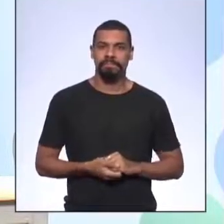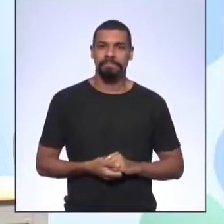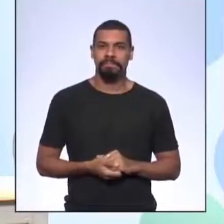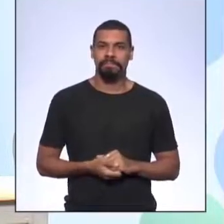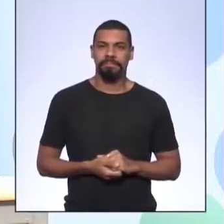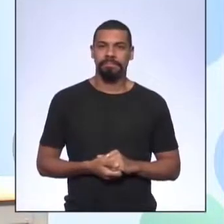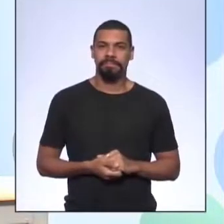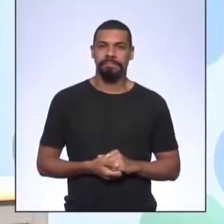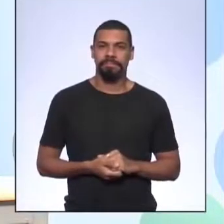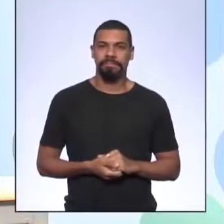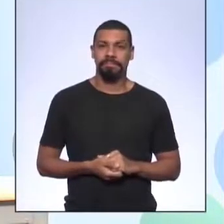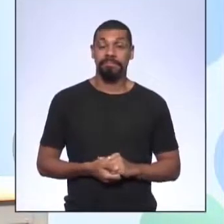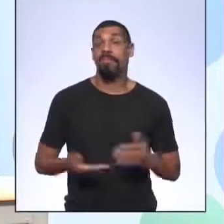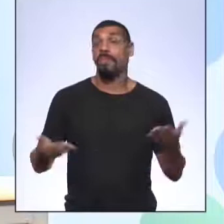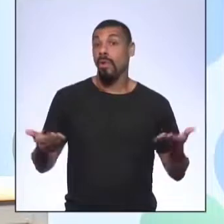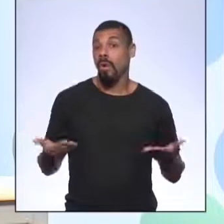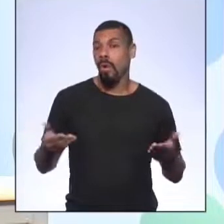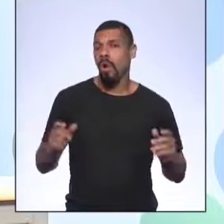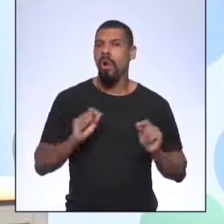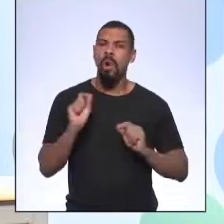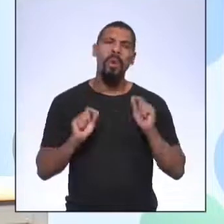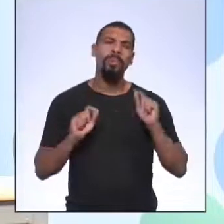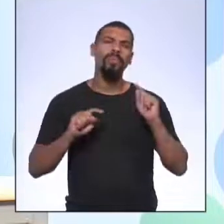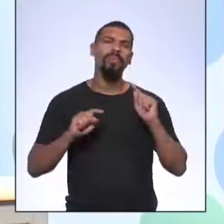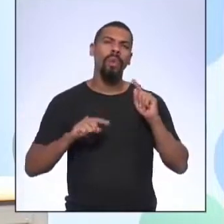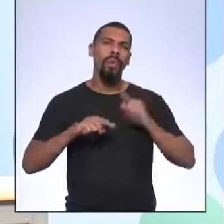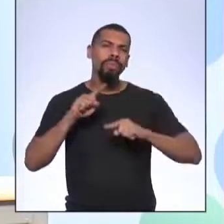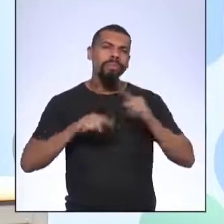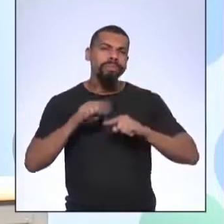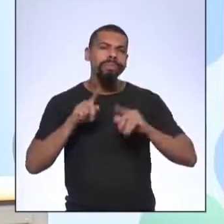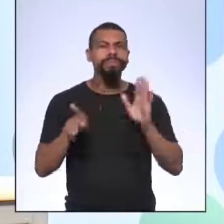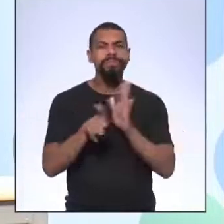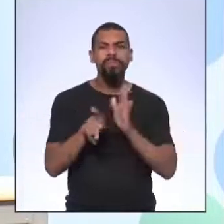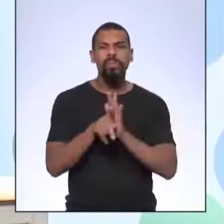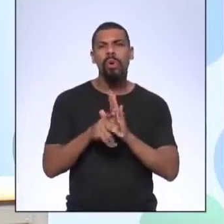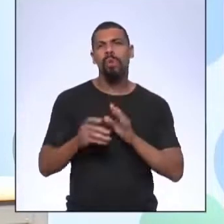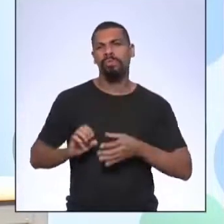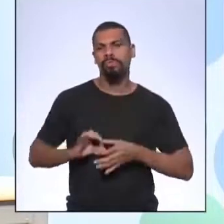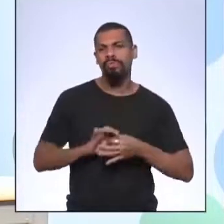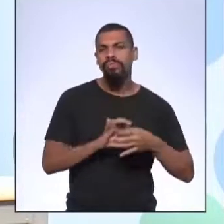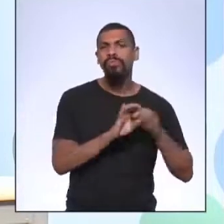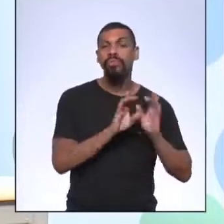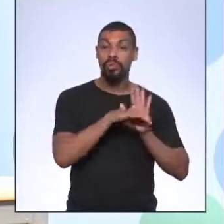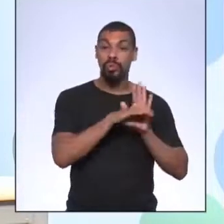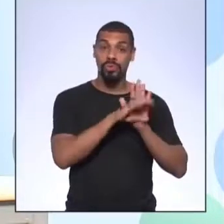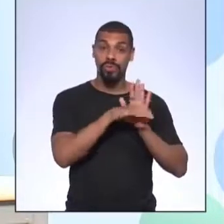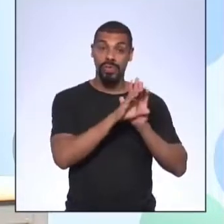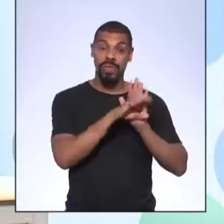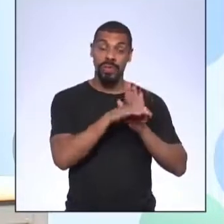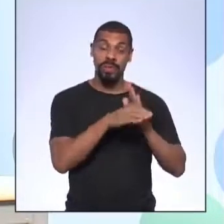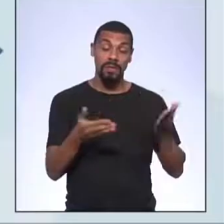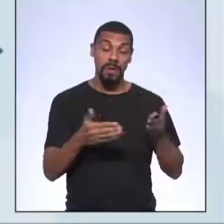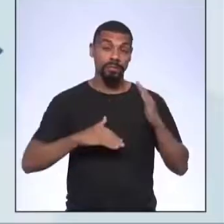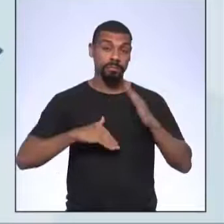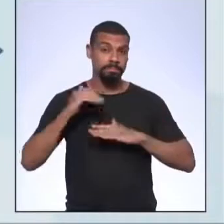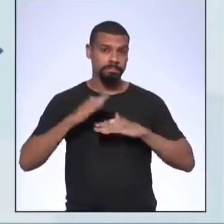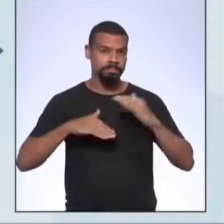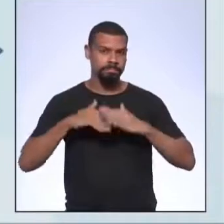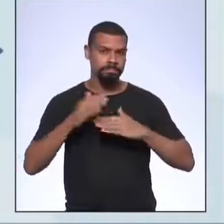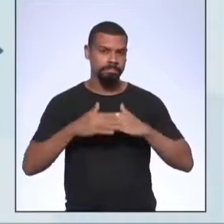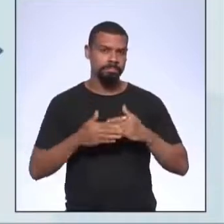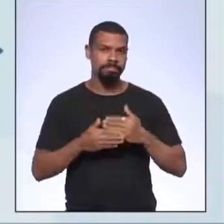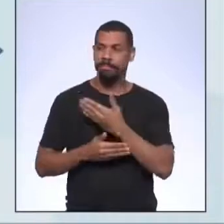bom então hoje como objeto de conhecimento ou como conteúdo os conceitos tá nós vamos trabalhar os elementos